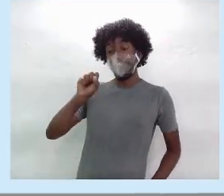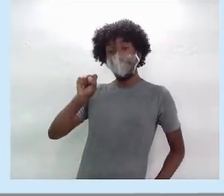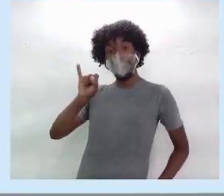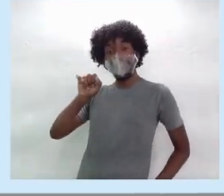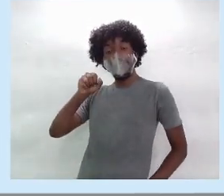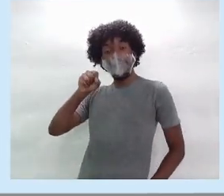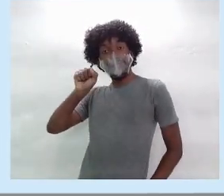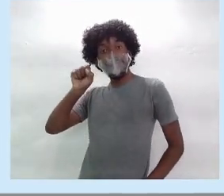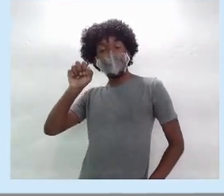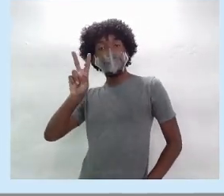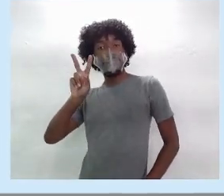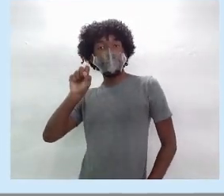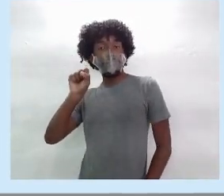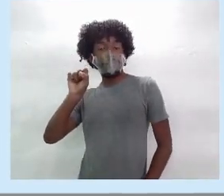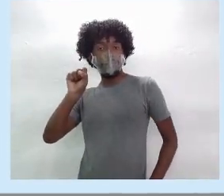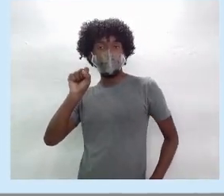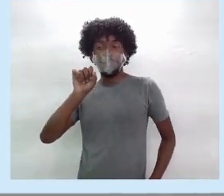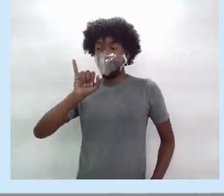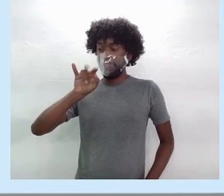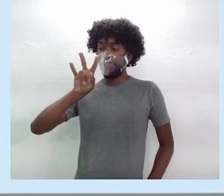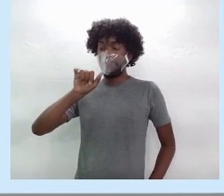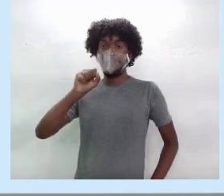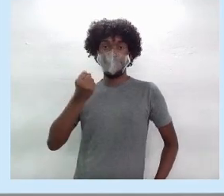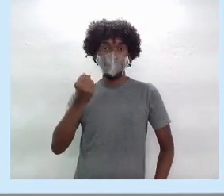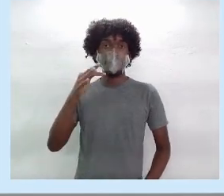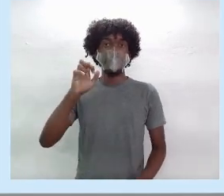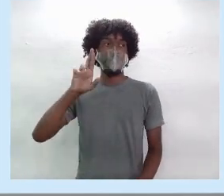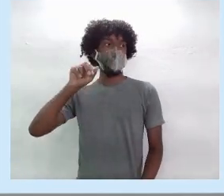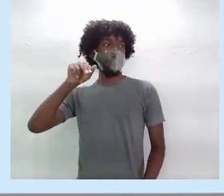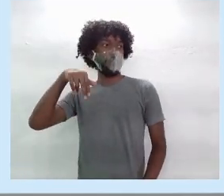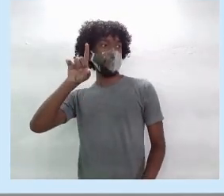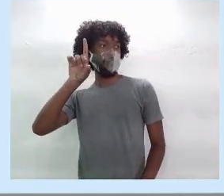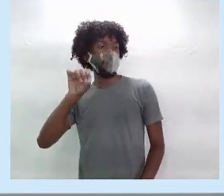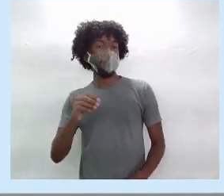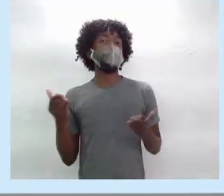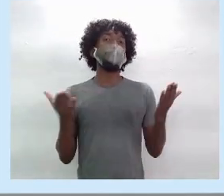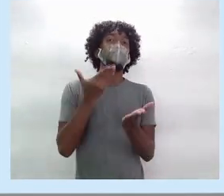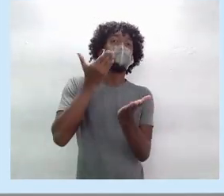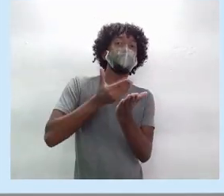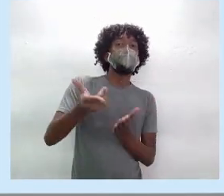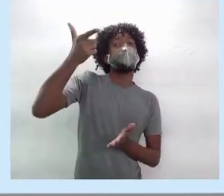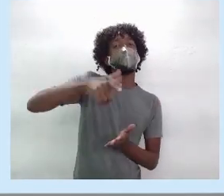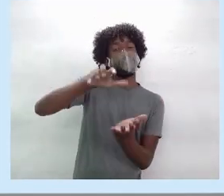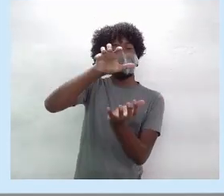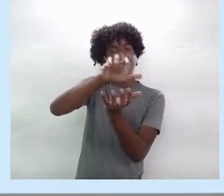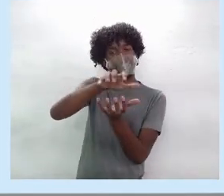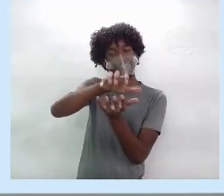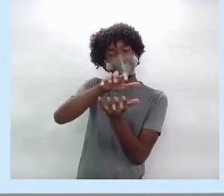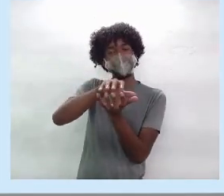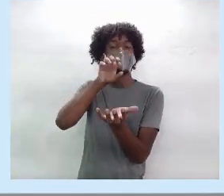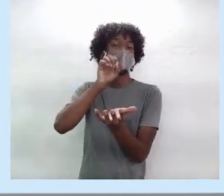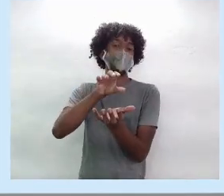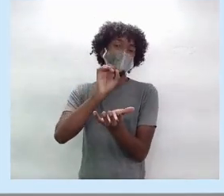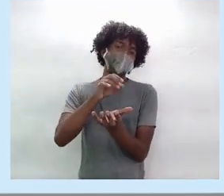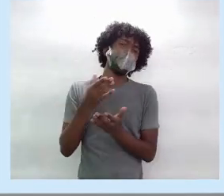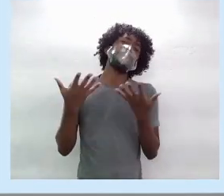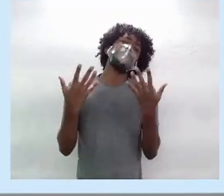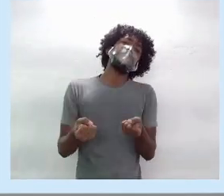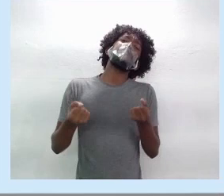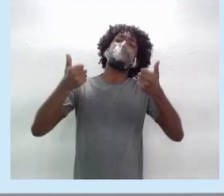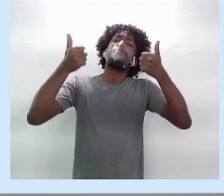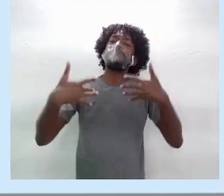hoje vamos começar mais um assunto do Educa PE. Bora falar